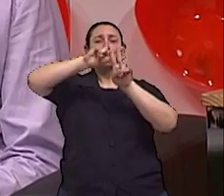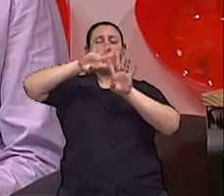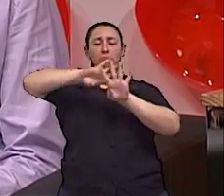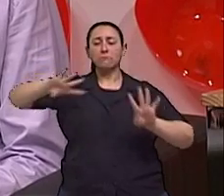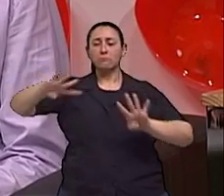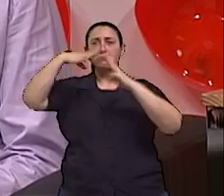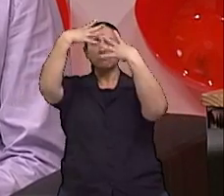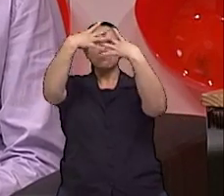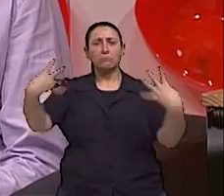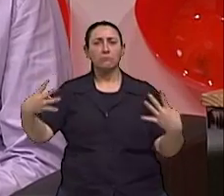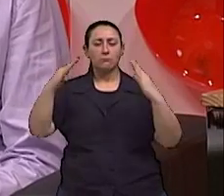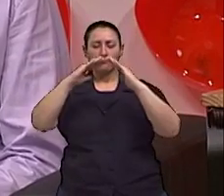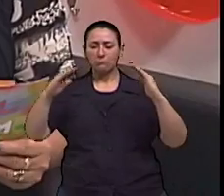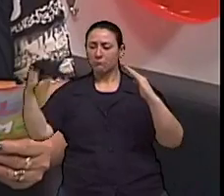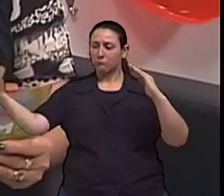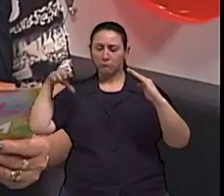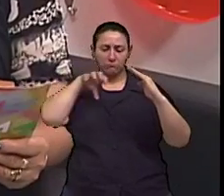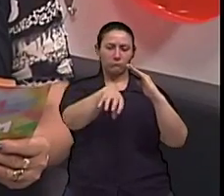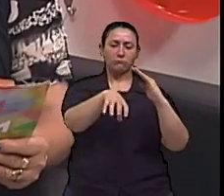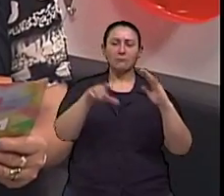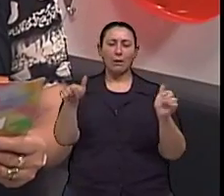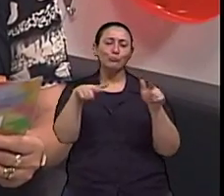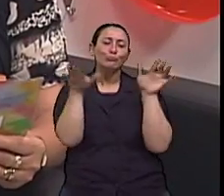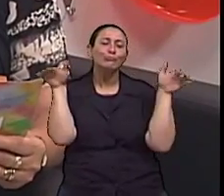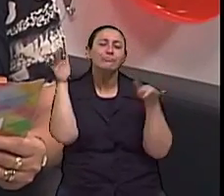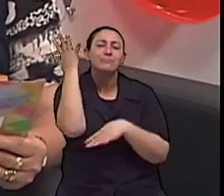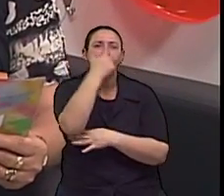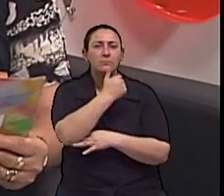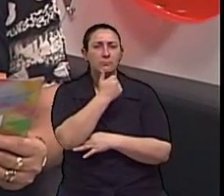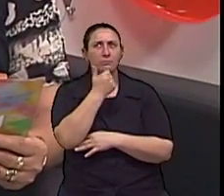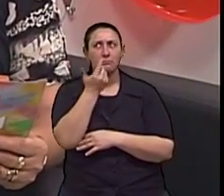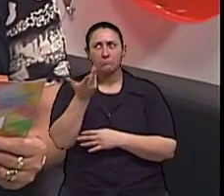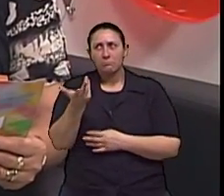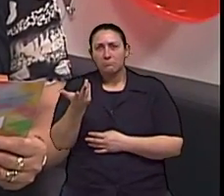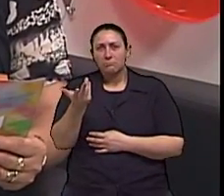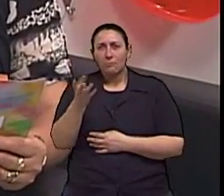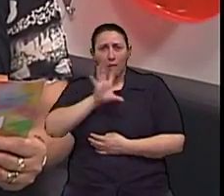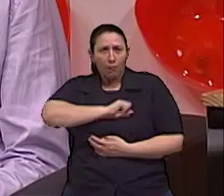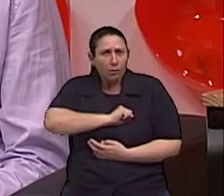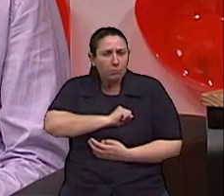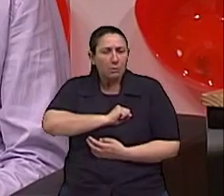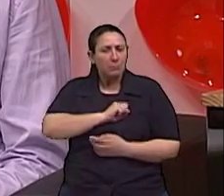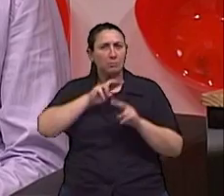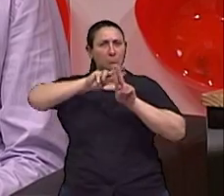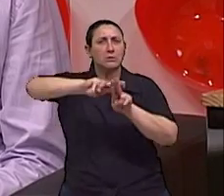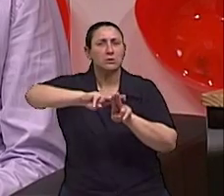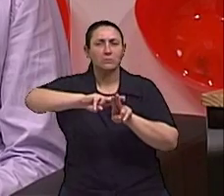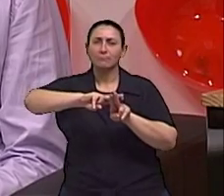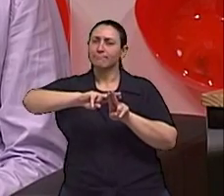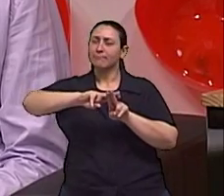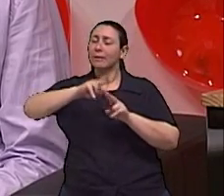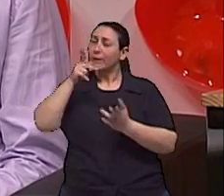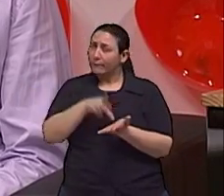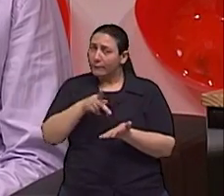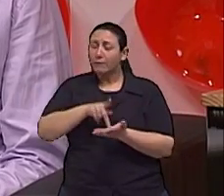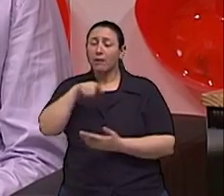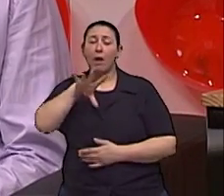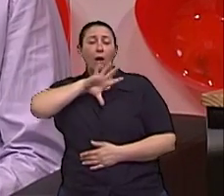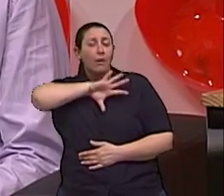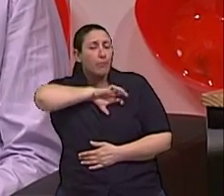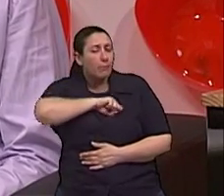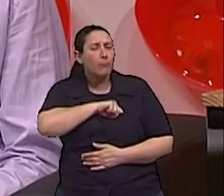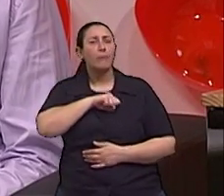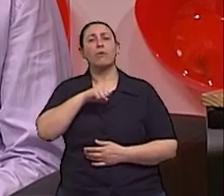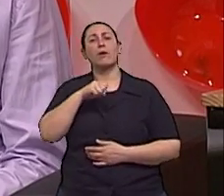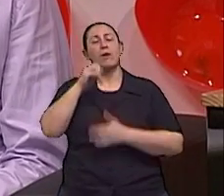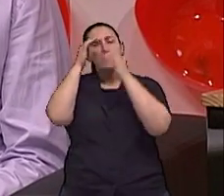amor. Né? Eu acho que é importante pontuar. Maravilha, o amor respeita, né? O amor escuta, o amor acolhe, o